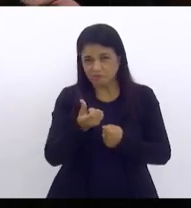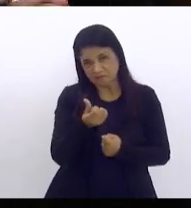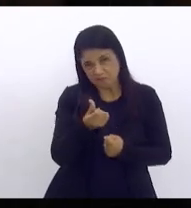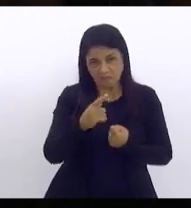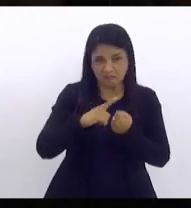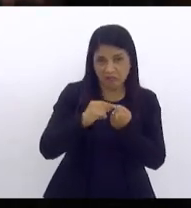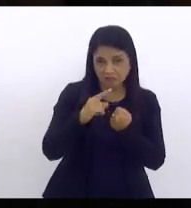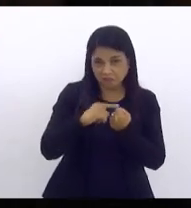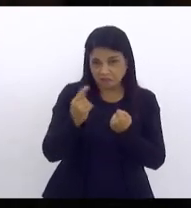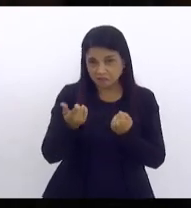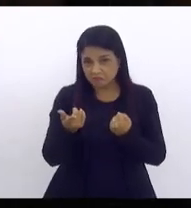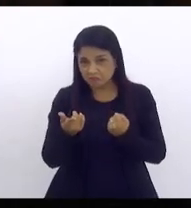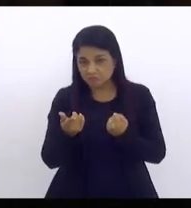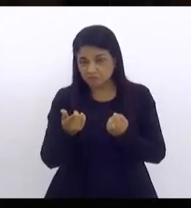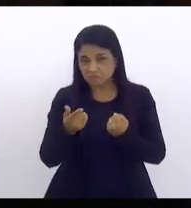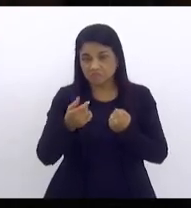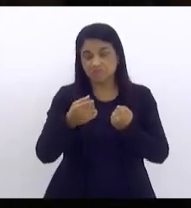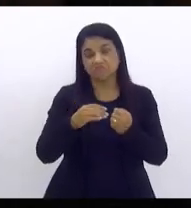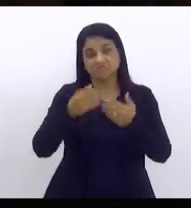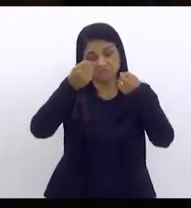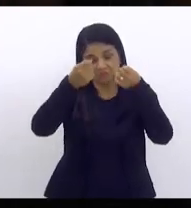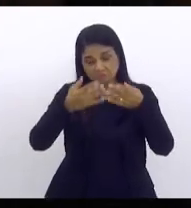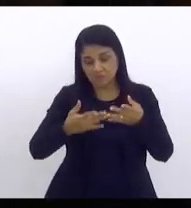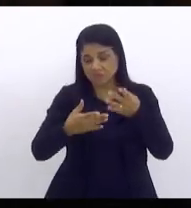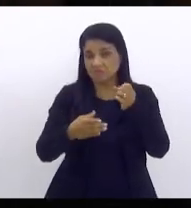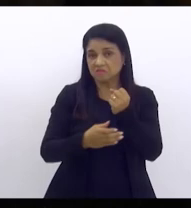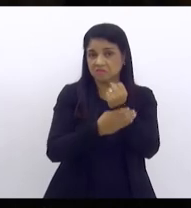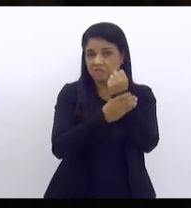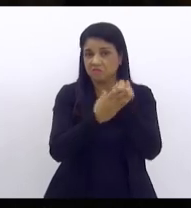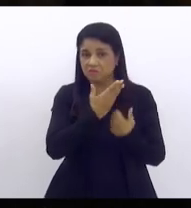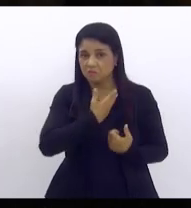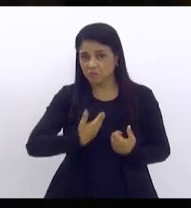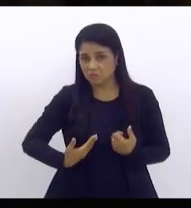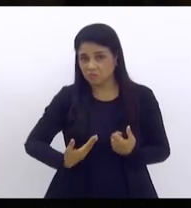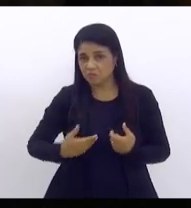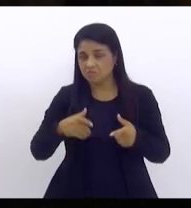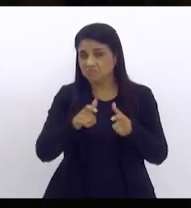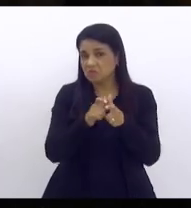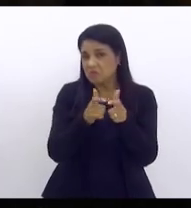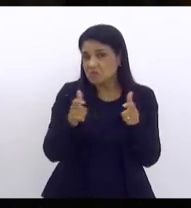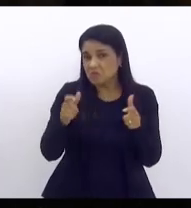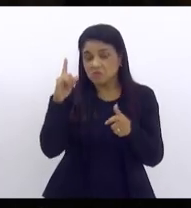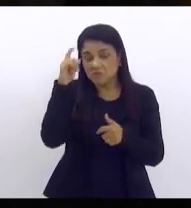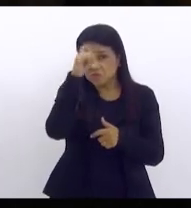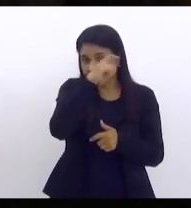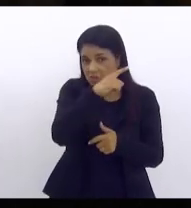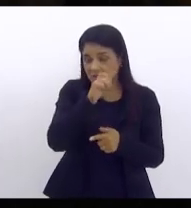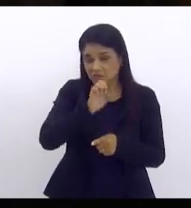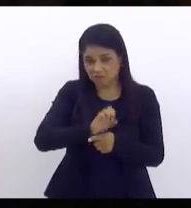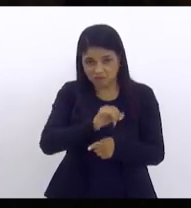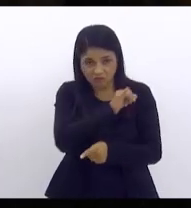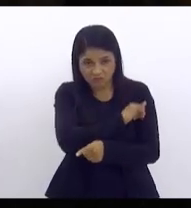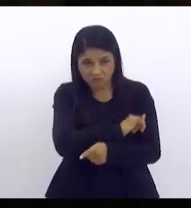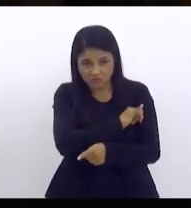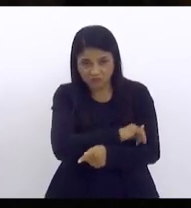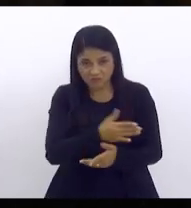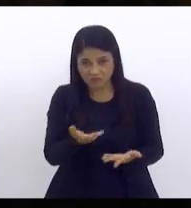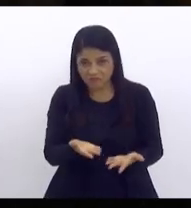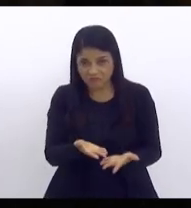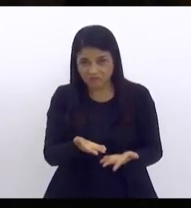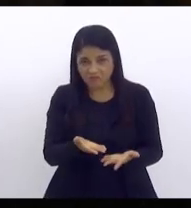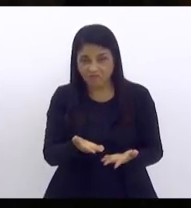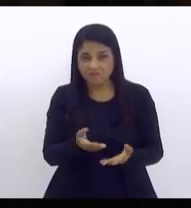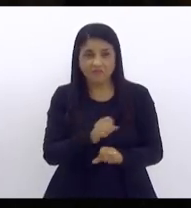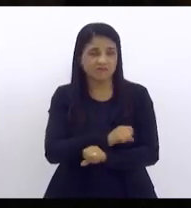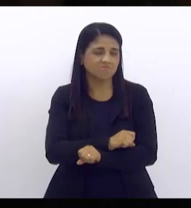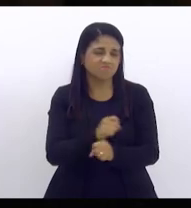4 artigos, 6 artigos para falar de segurança pública na complexidade de situação que a gente tem no estado do Rio de Janeiro? Bom, não é